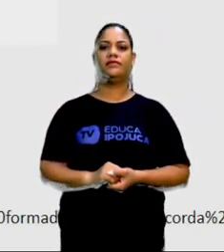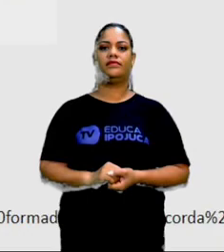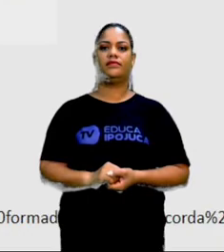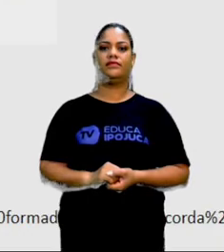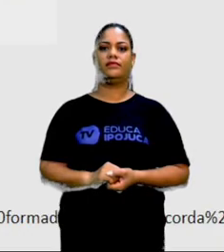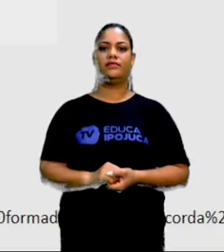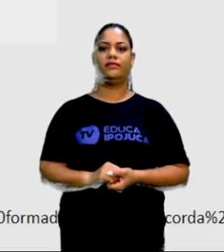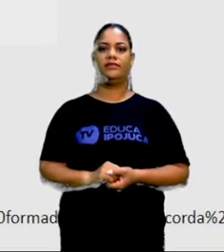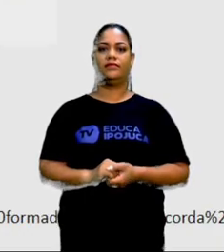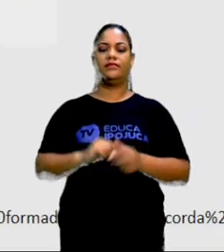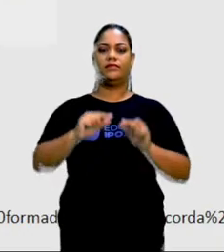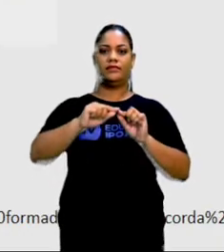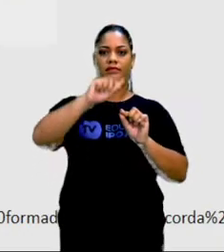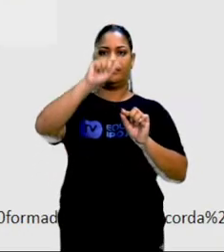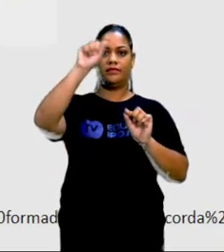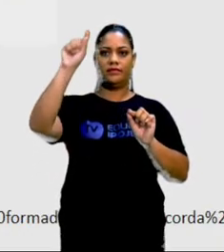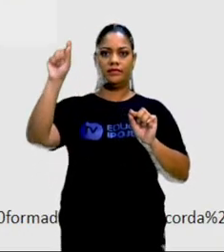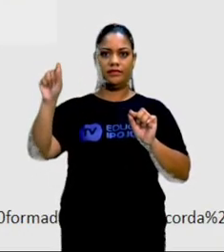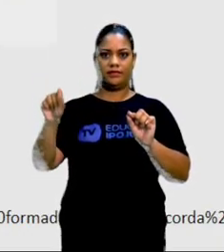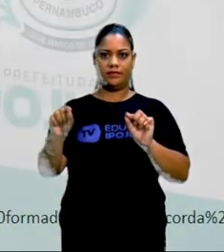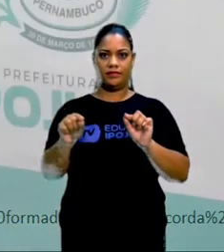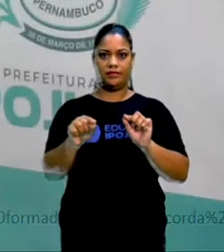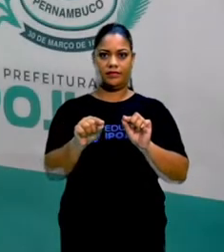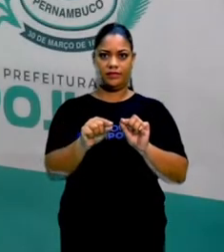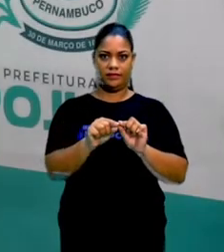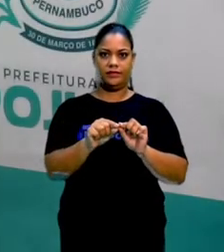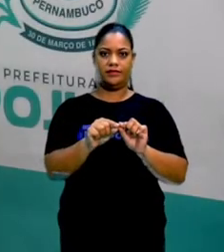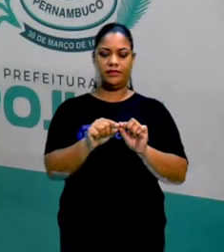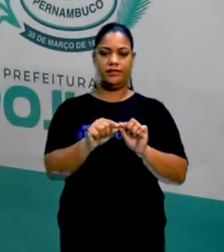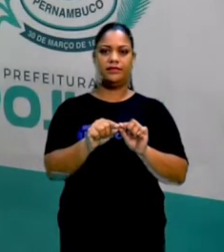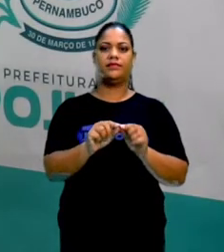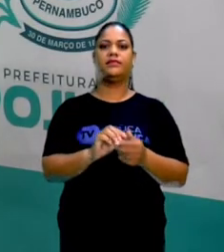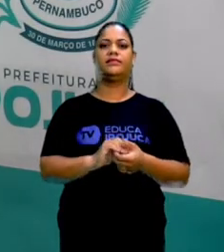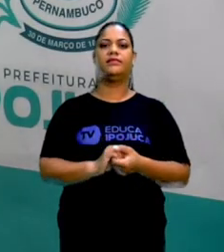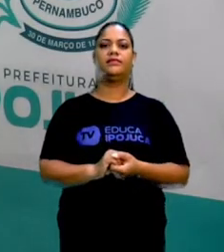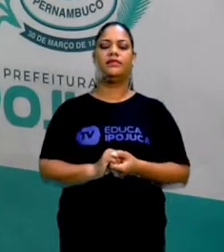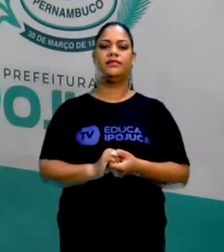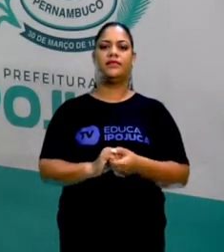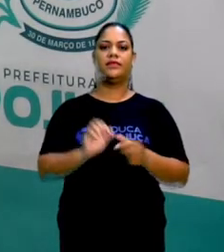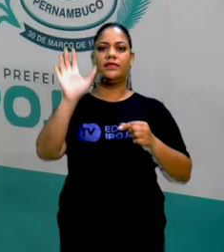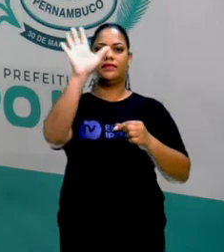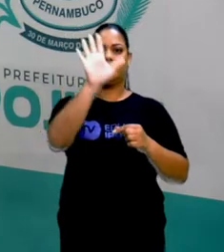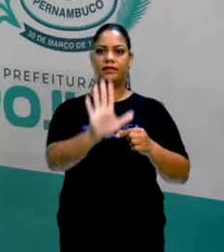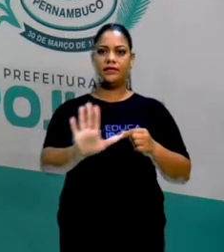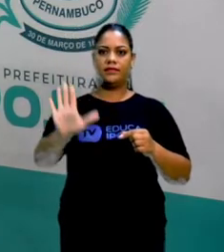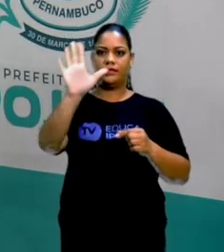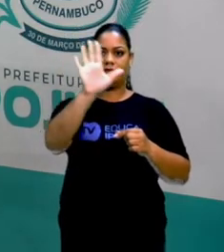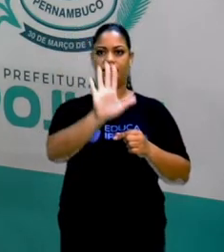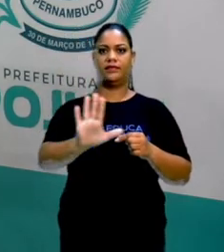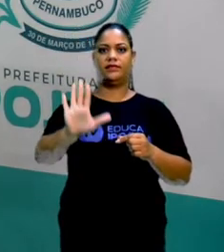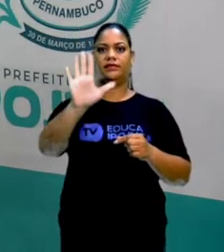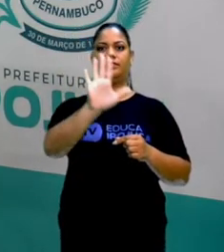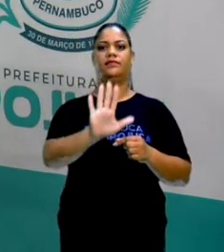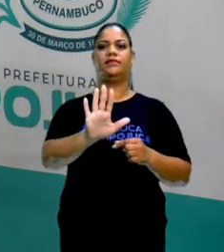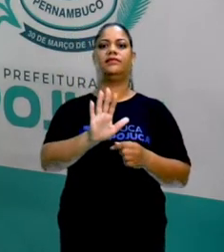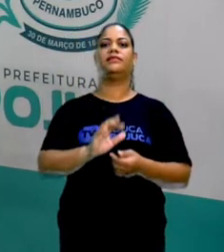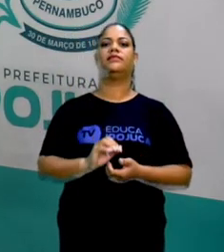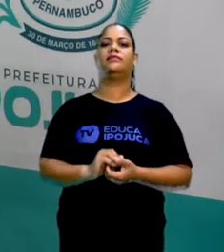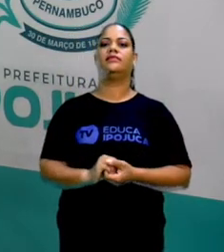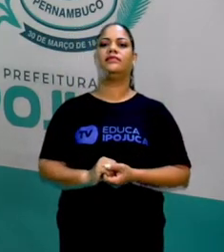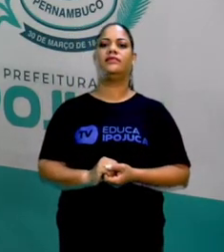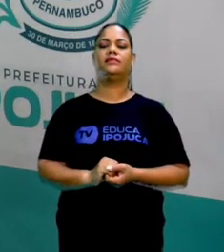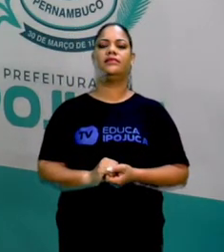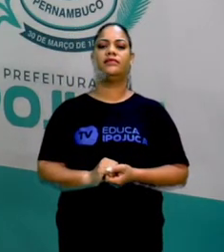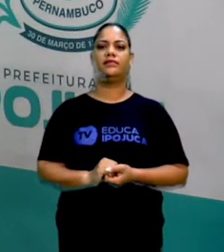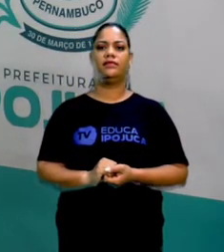A circunferência é a parte de fora, a linha que marca o círculo. E o círculo é toda a parte de dentro da